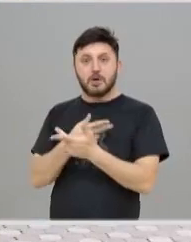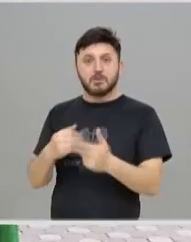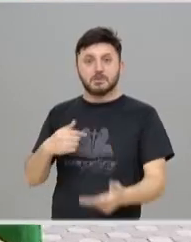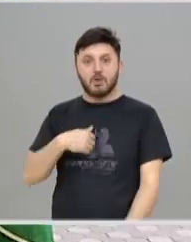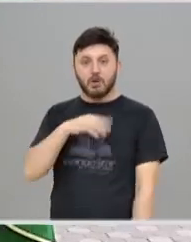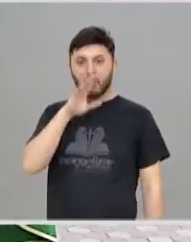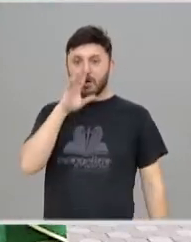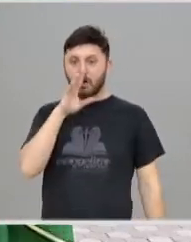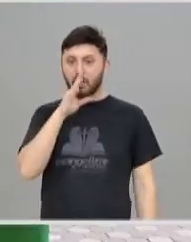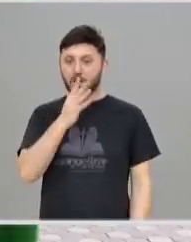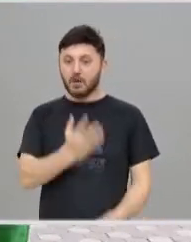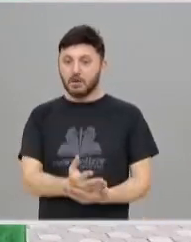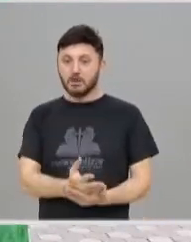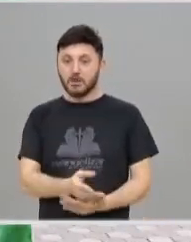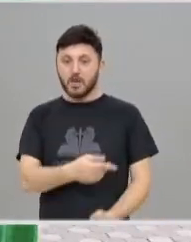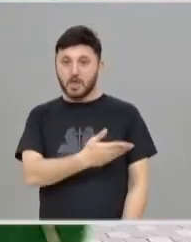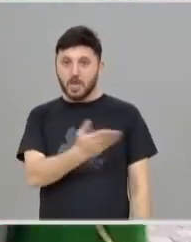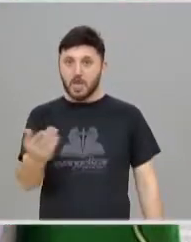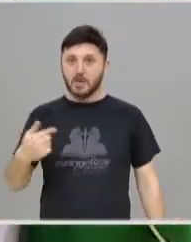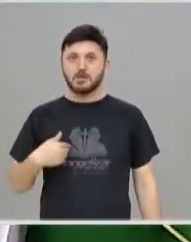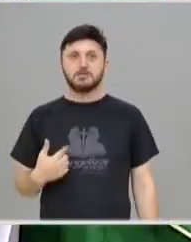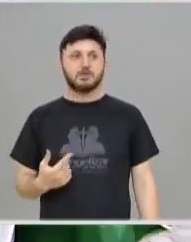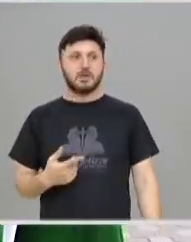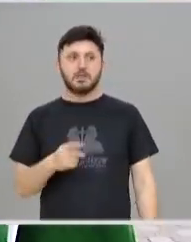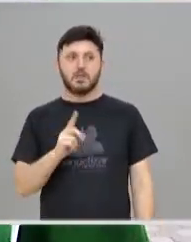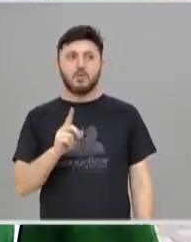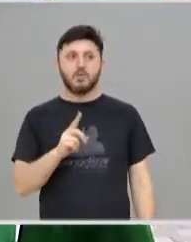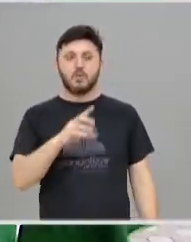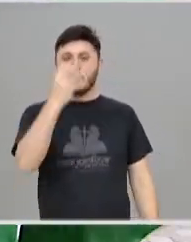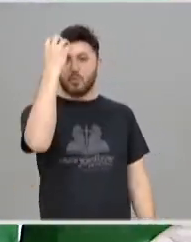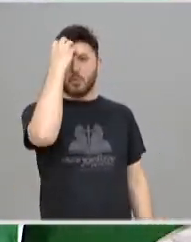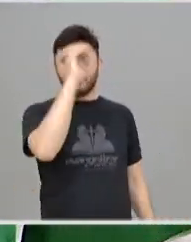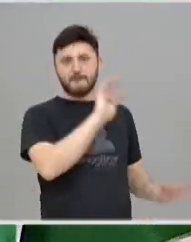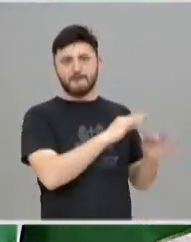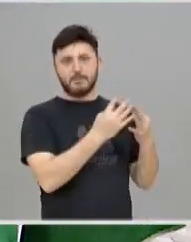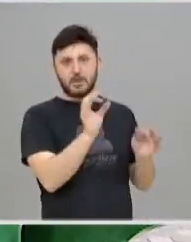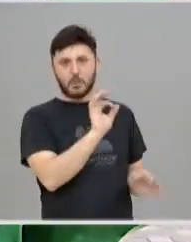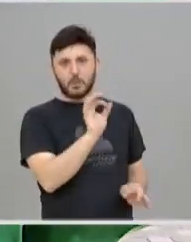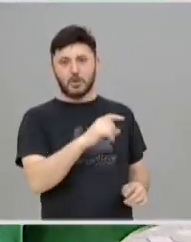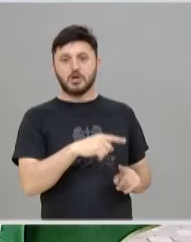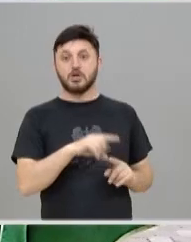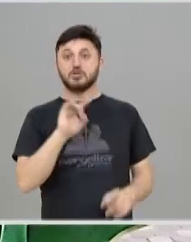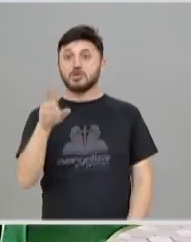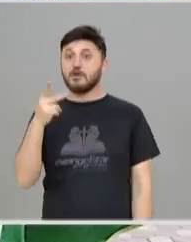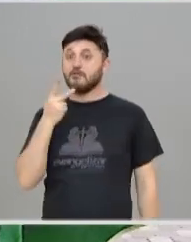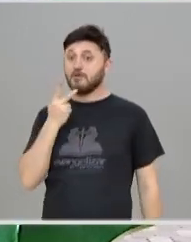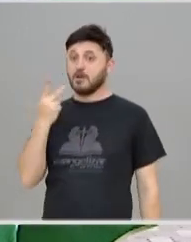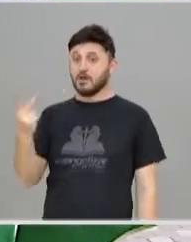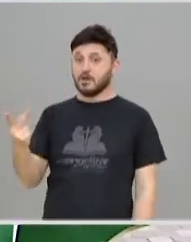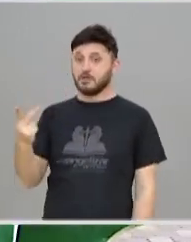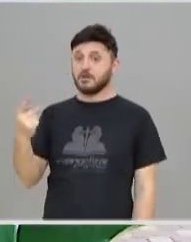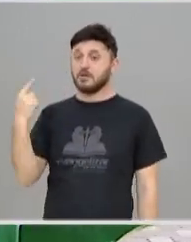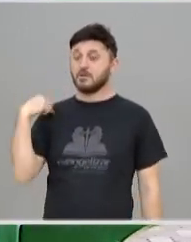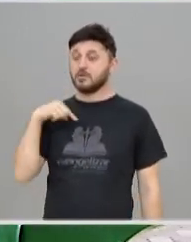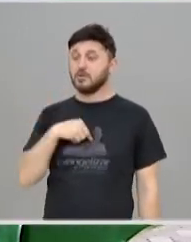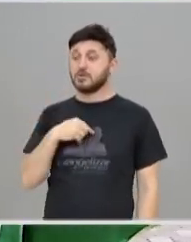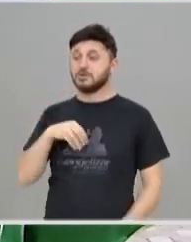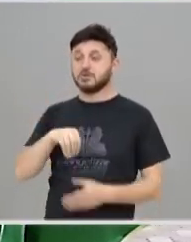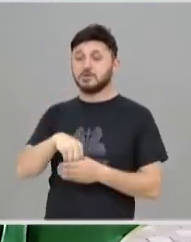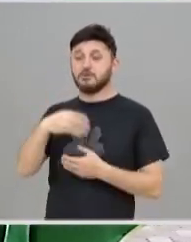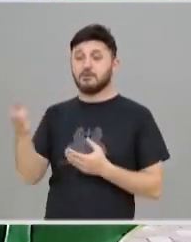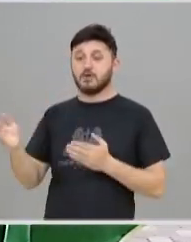impressionou, e eles não culparam a família, eles apenas disseram: saímos de casa